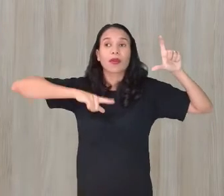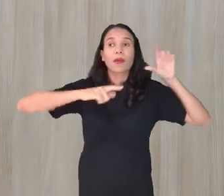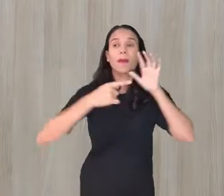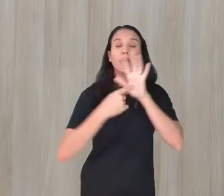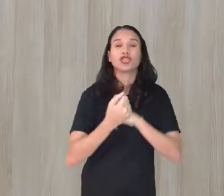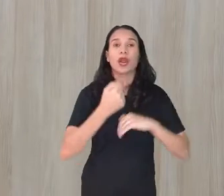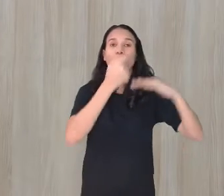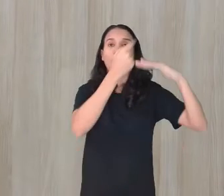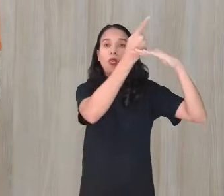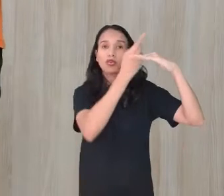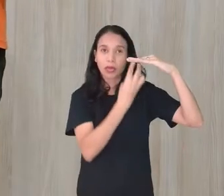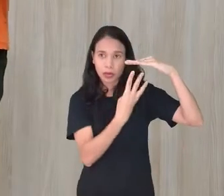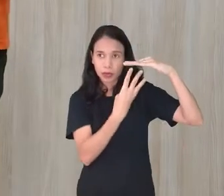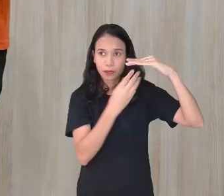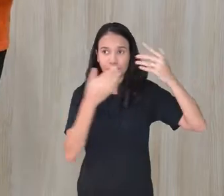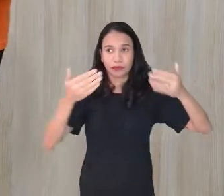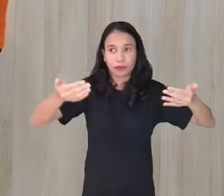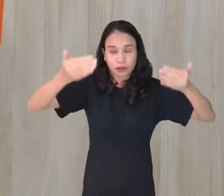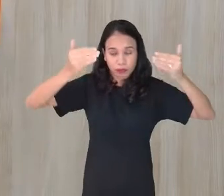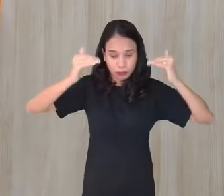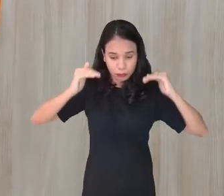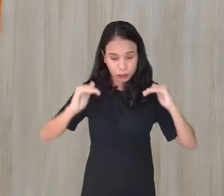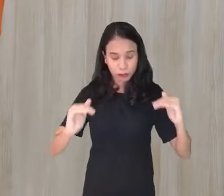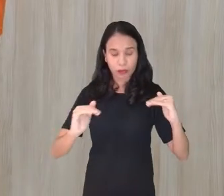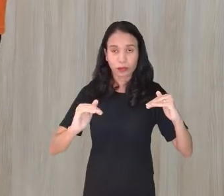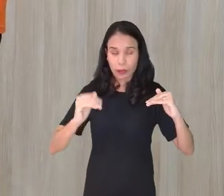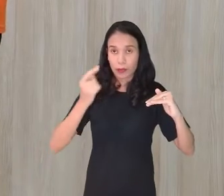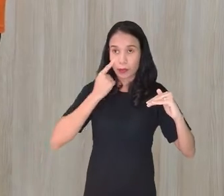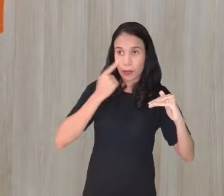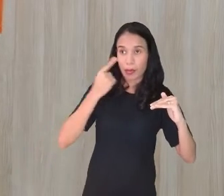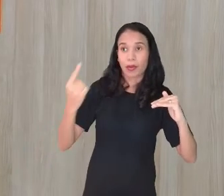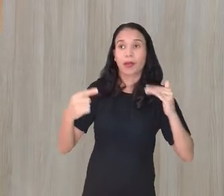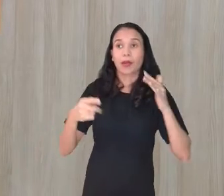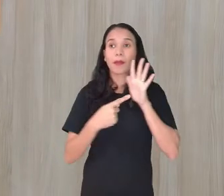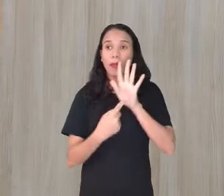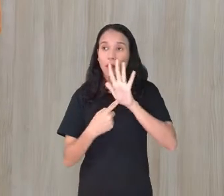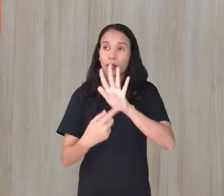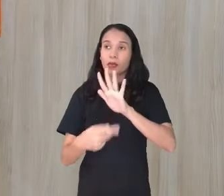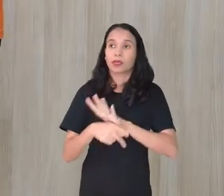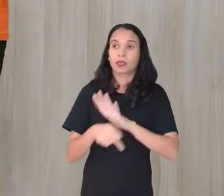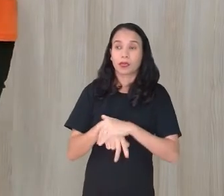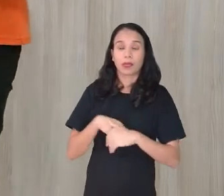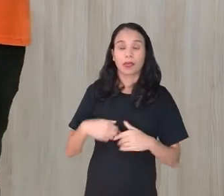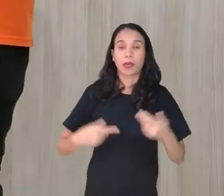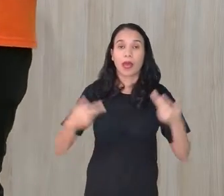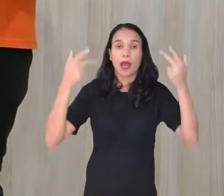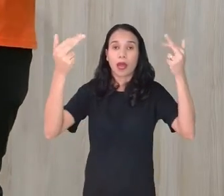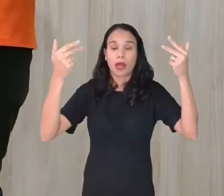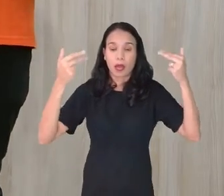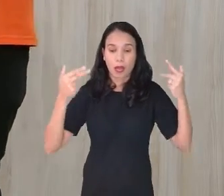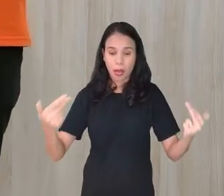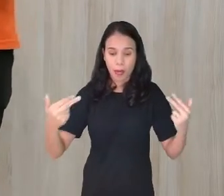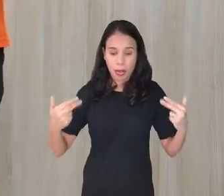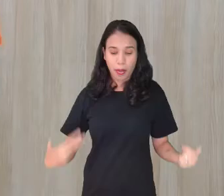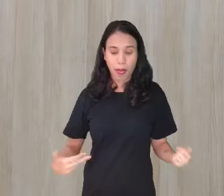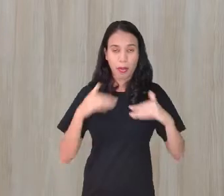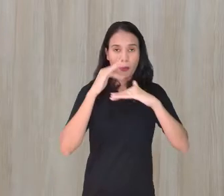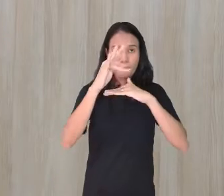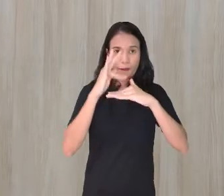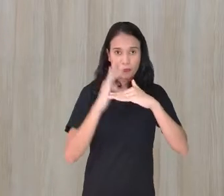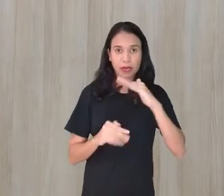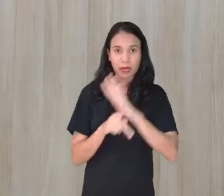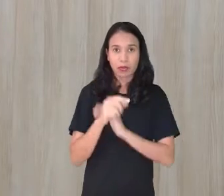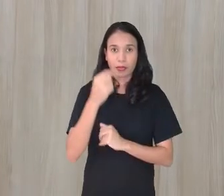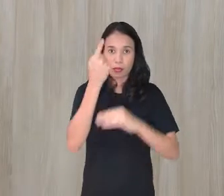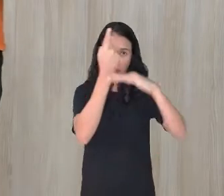fração 1/3. E depois, ó, nas outras tiras, represente frações equivalentes às frações